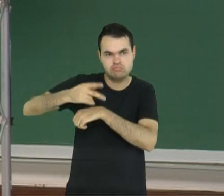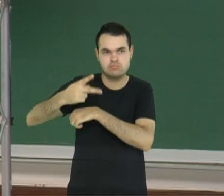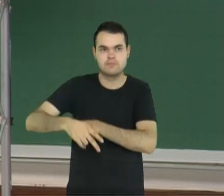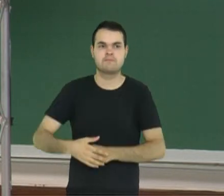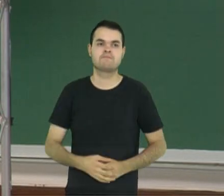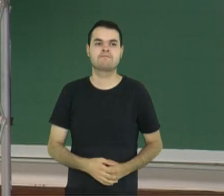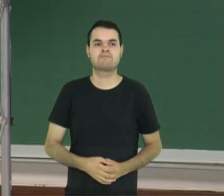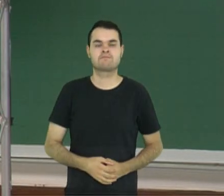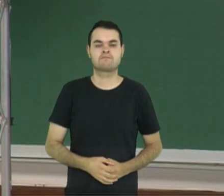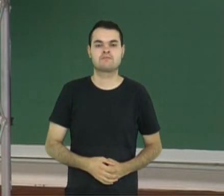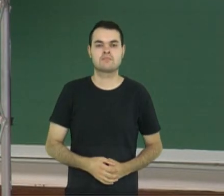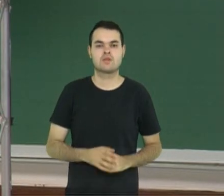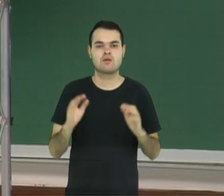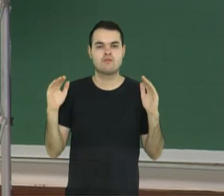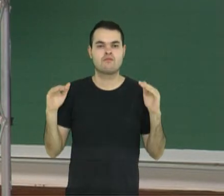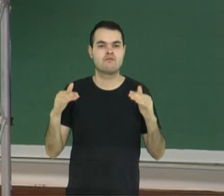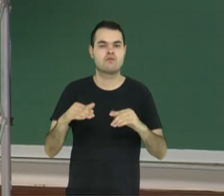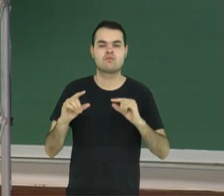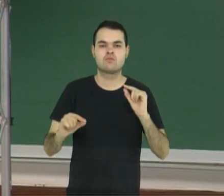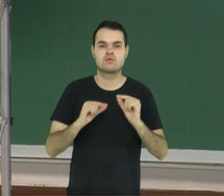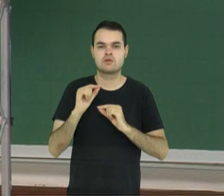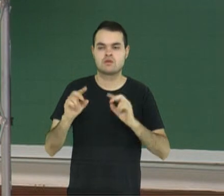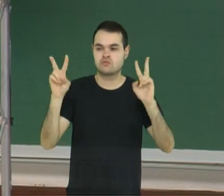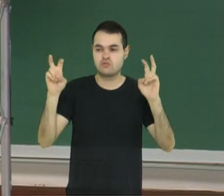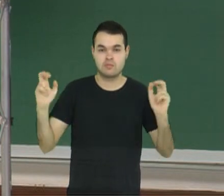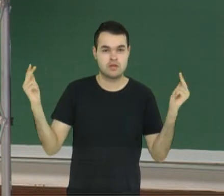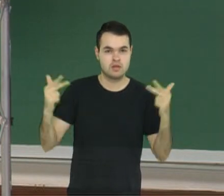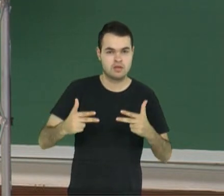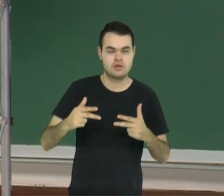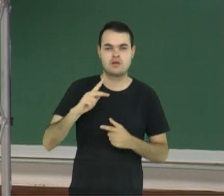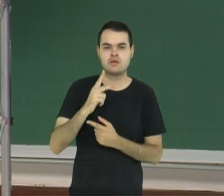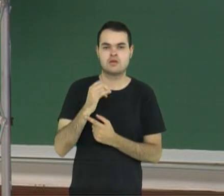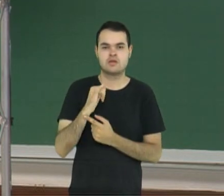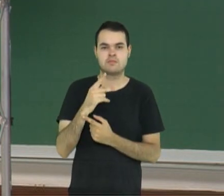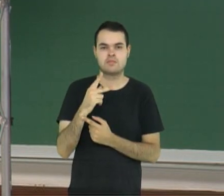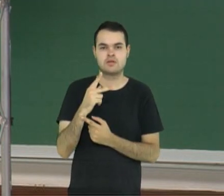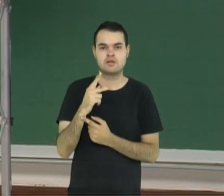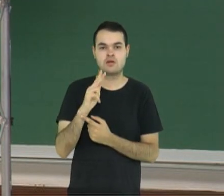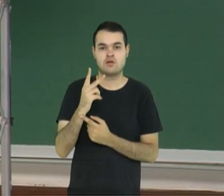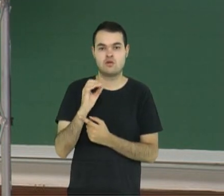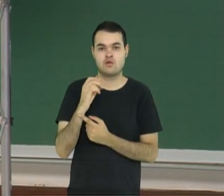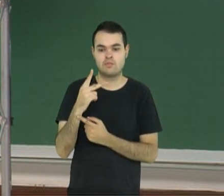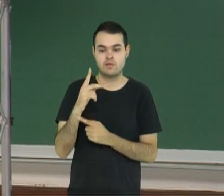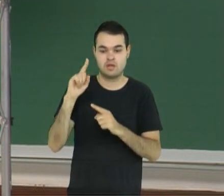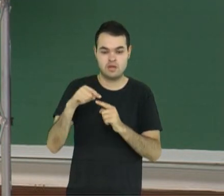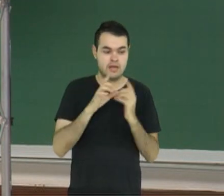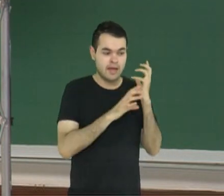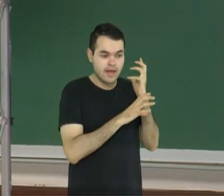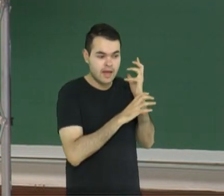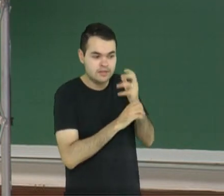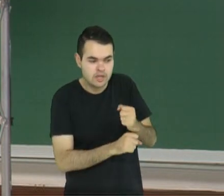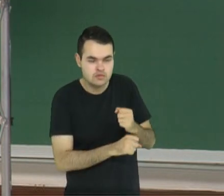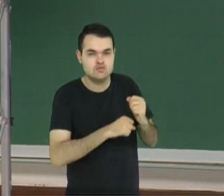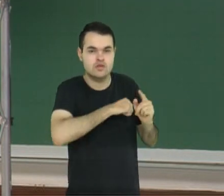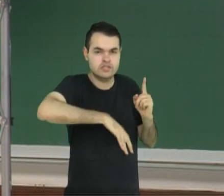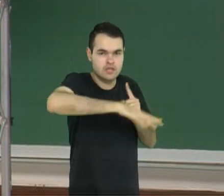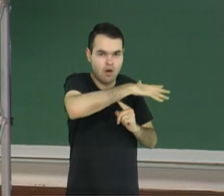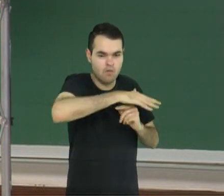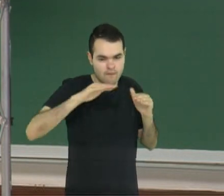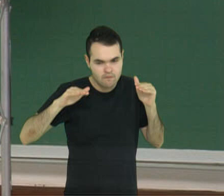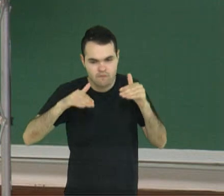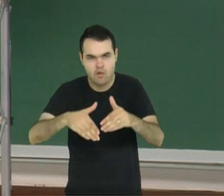deixar vocês focados que quando a gente falar sobre hip hop, sempre se concentre na palavra resgate social. Esse é o foco no